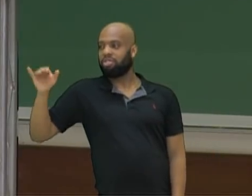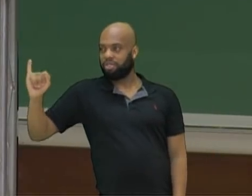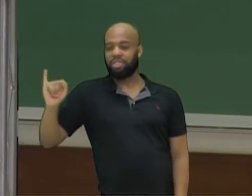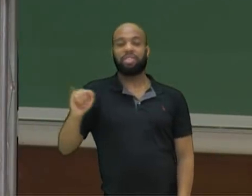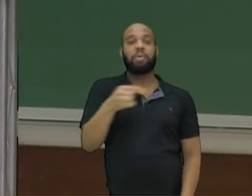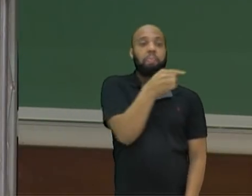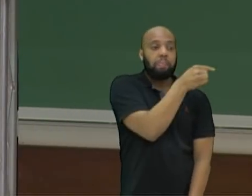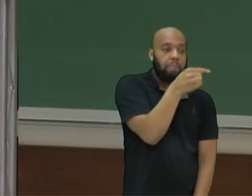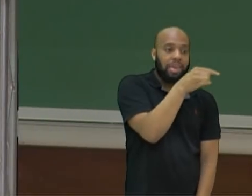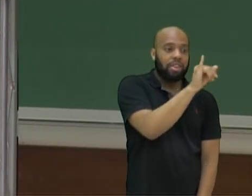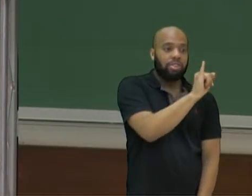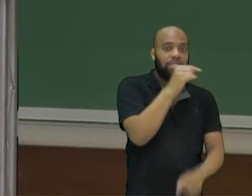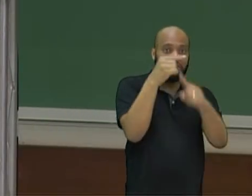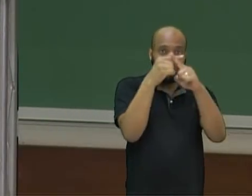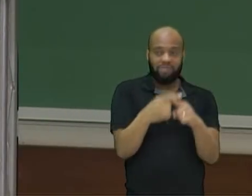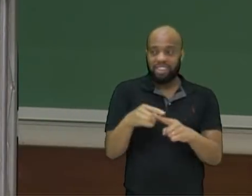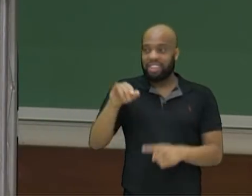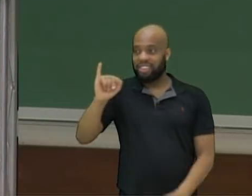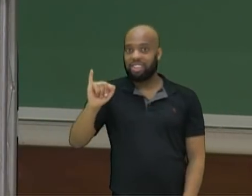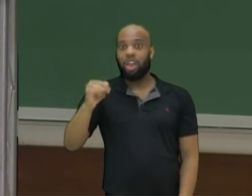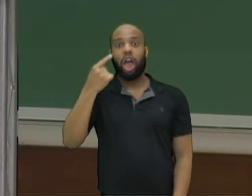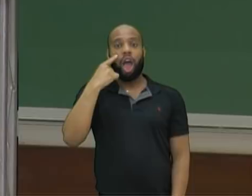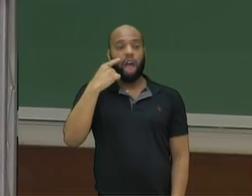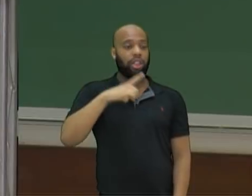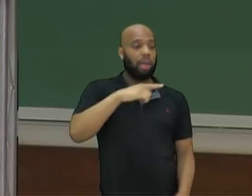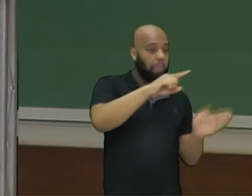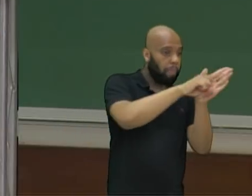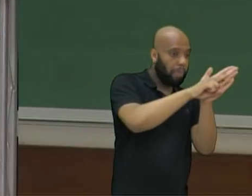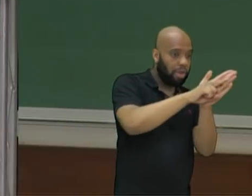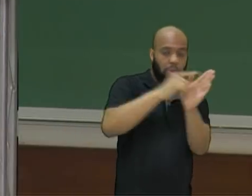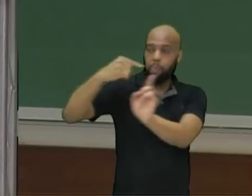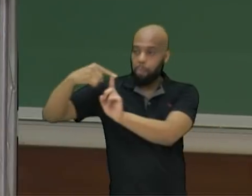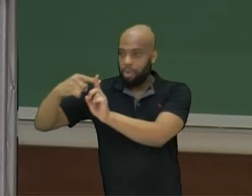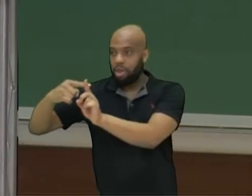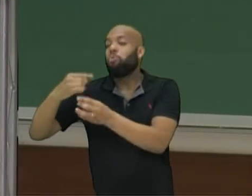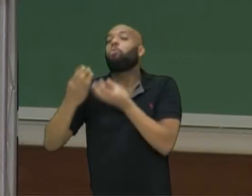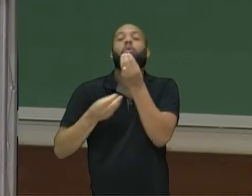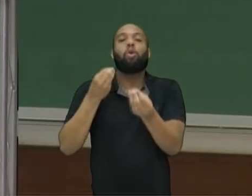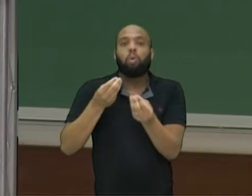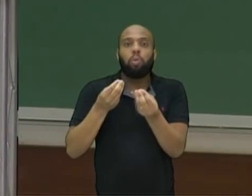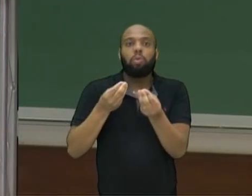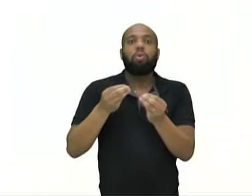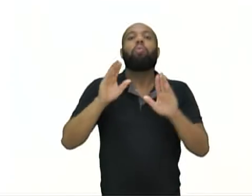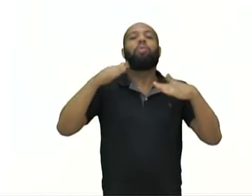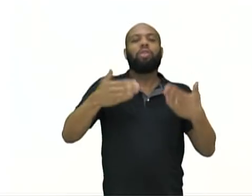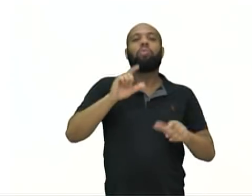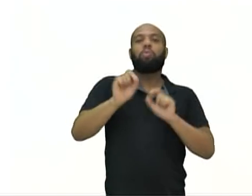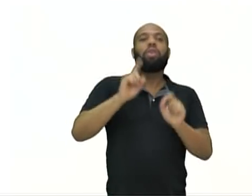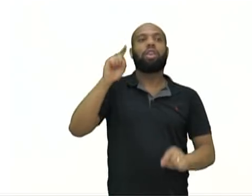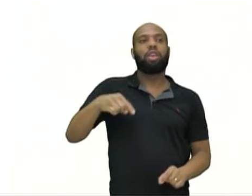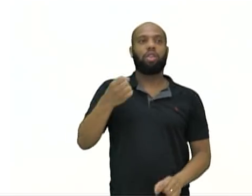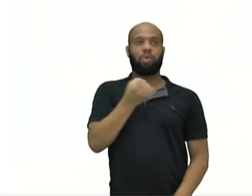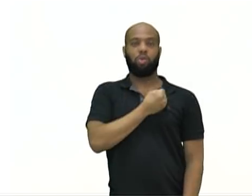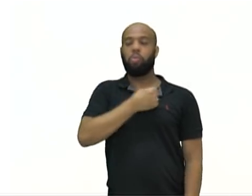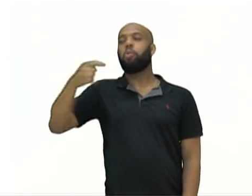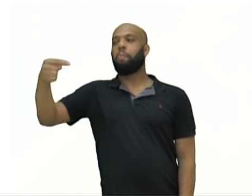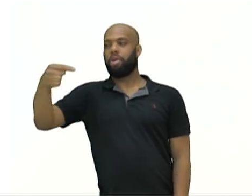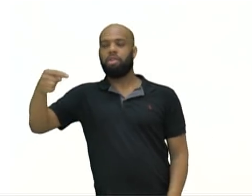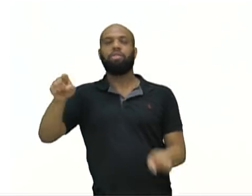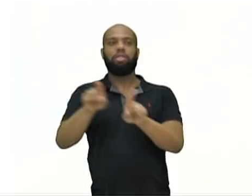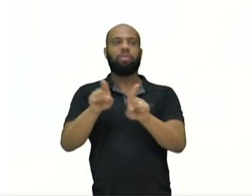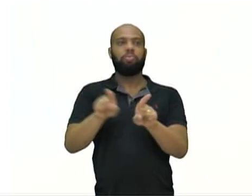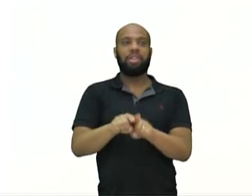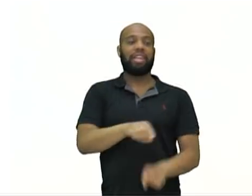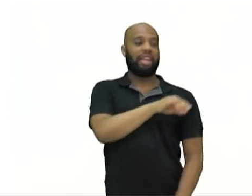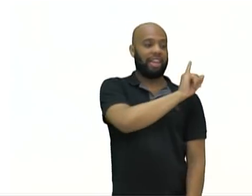E menos i vezes i, vejam, um número negativo multiplicado por um número negativo será um número negativo.